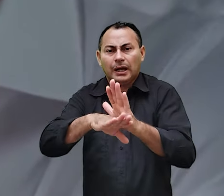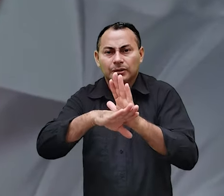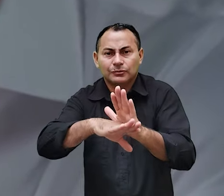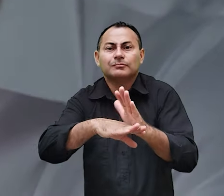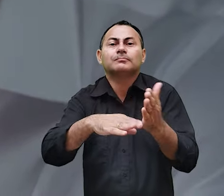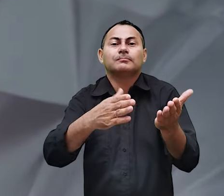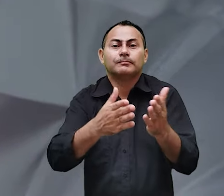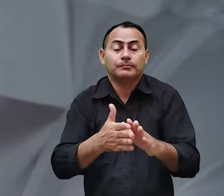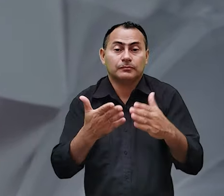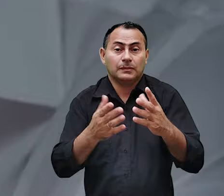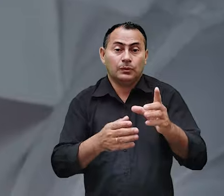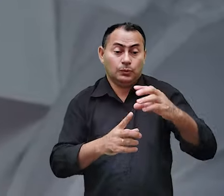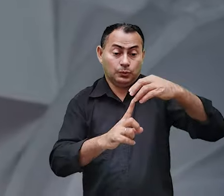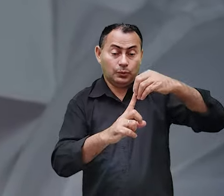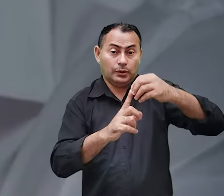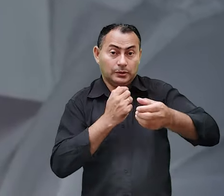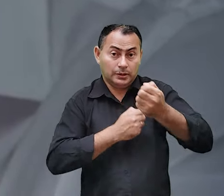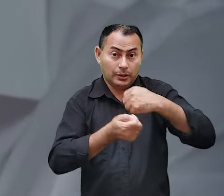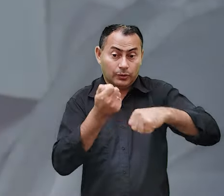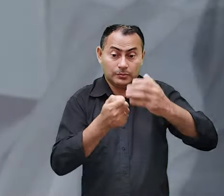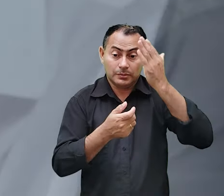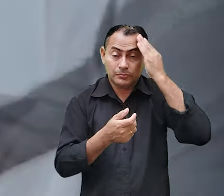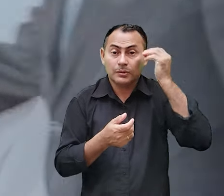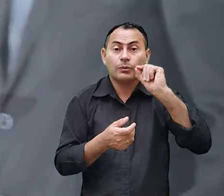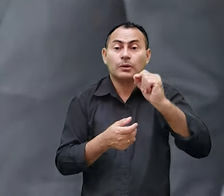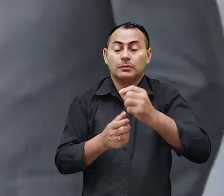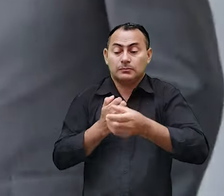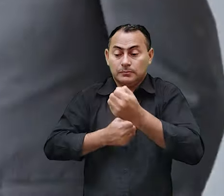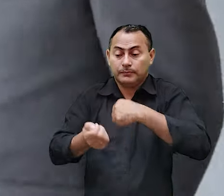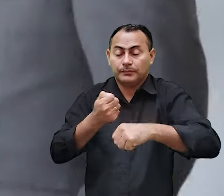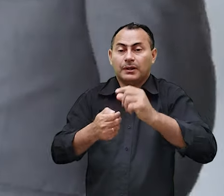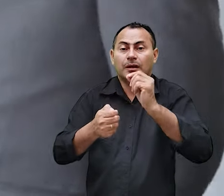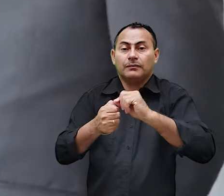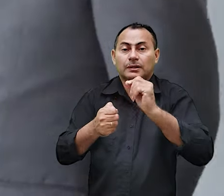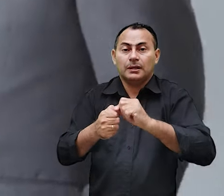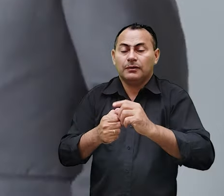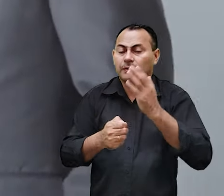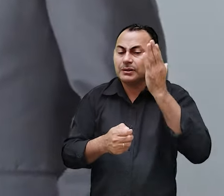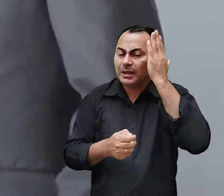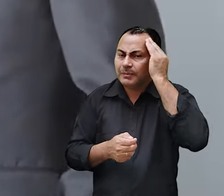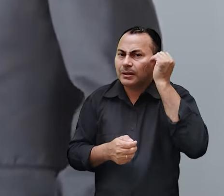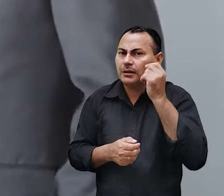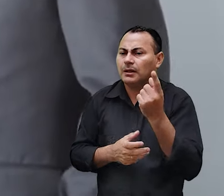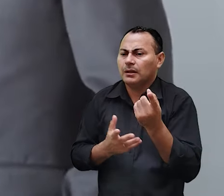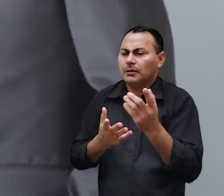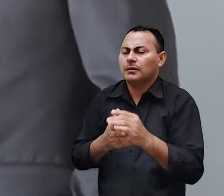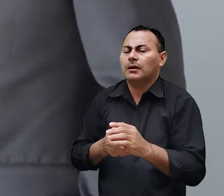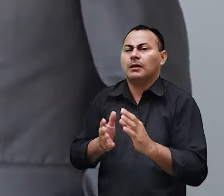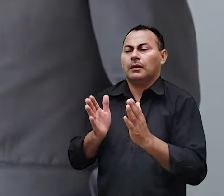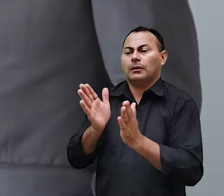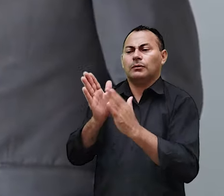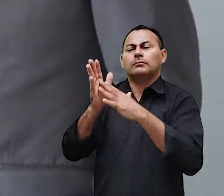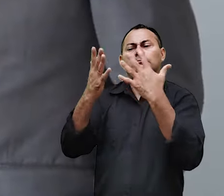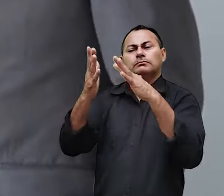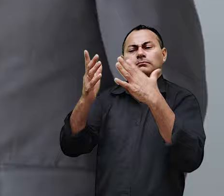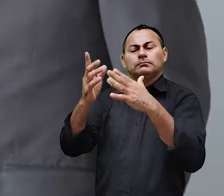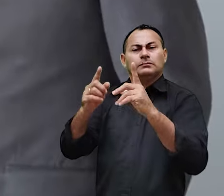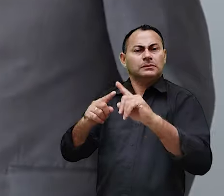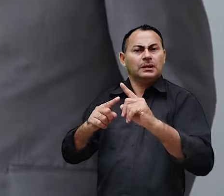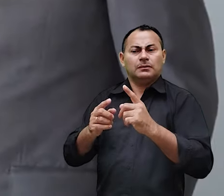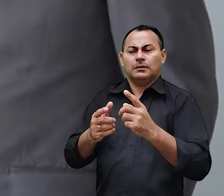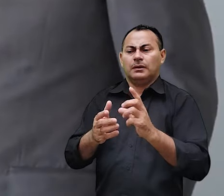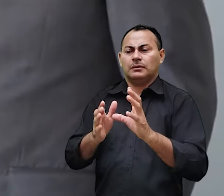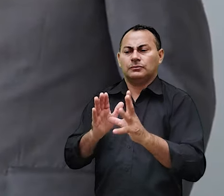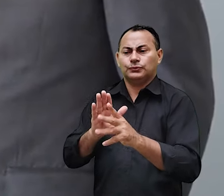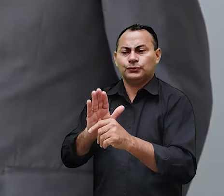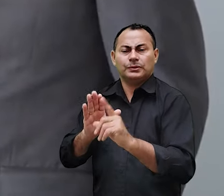tinha favorecido. Quando o dono do negócio soube o que aquele administrador estava fazendo, ele o elogiou,